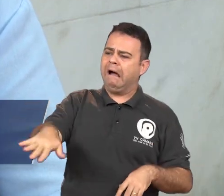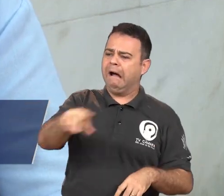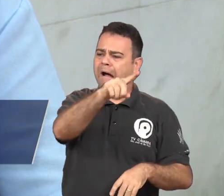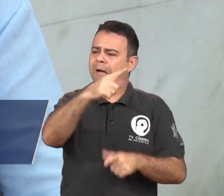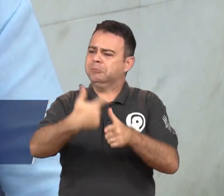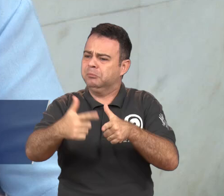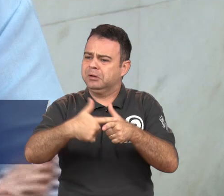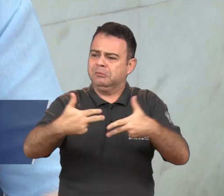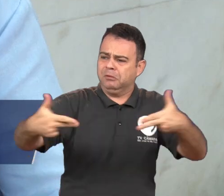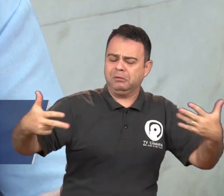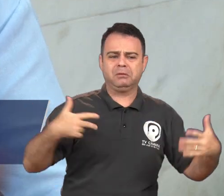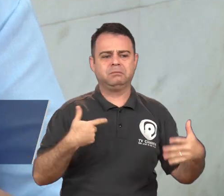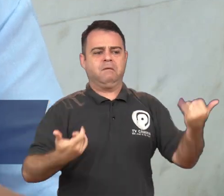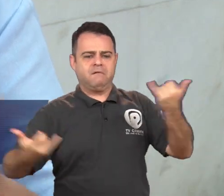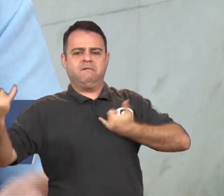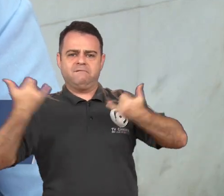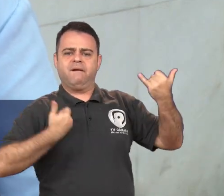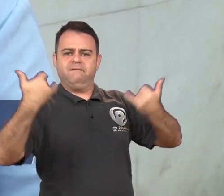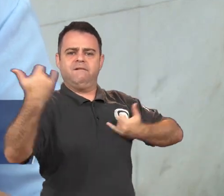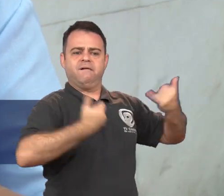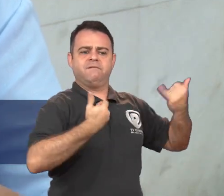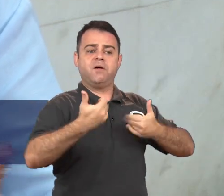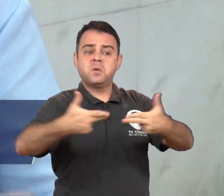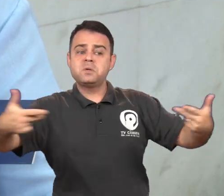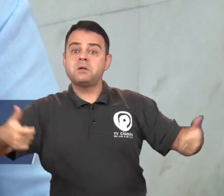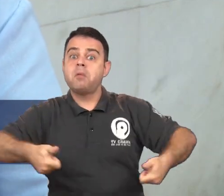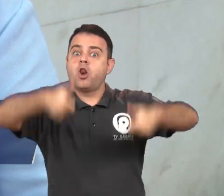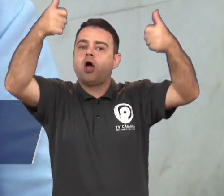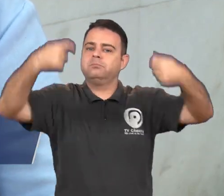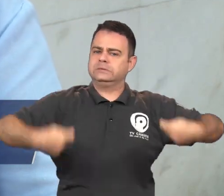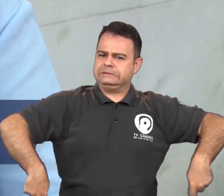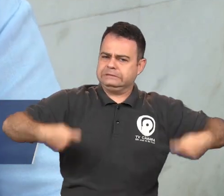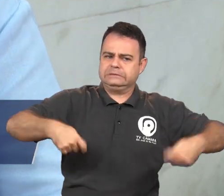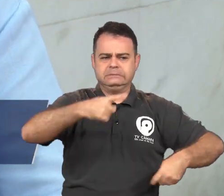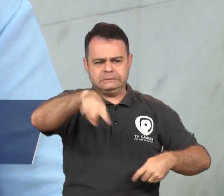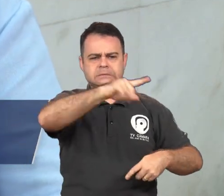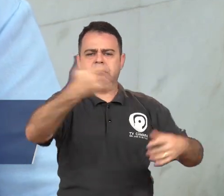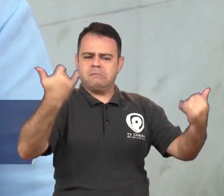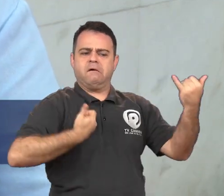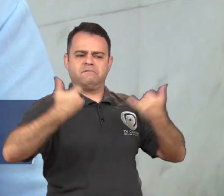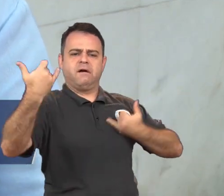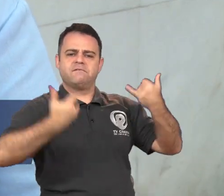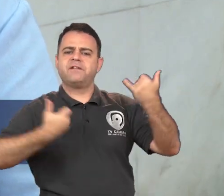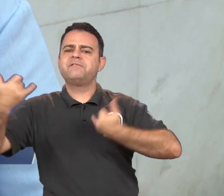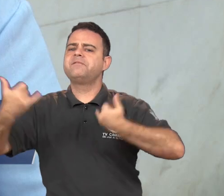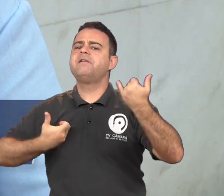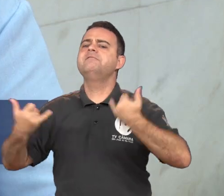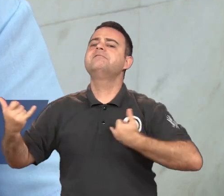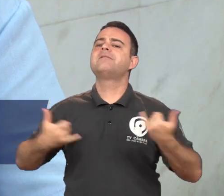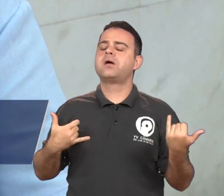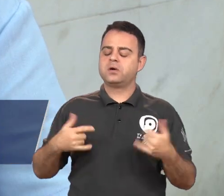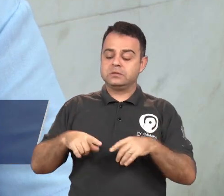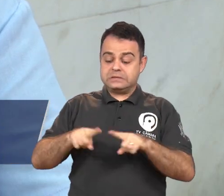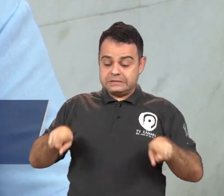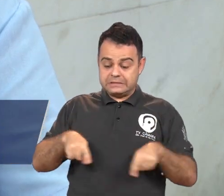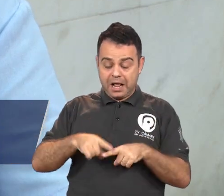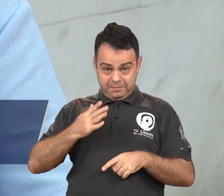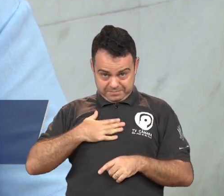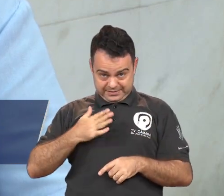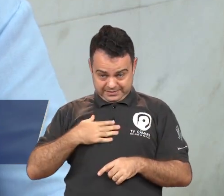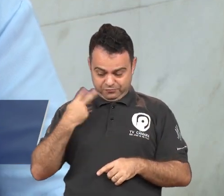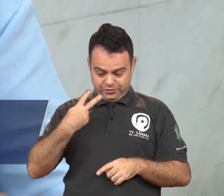que está aí no município, que precisa ser melhorado, que precisa ser olhado. Então, o trabalho do gabinete é um